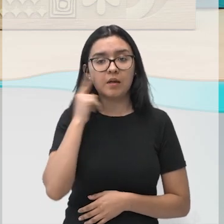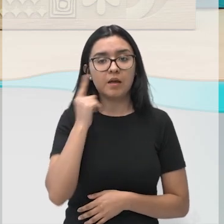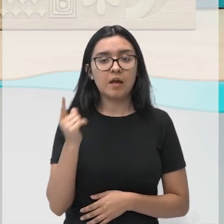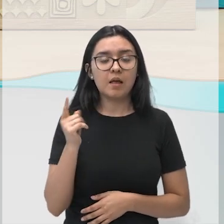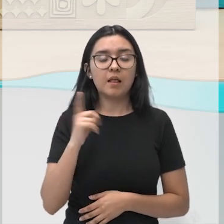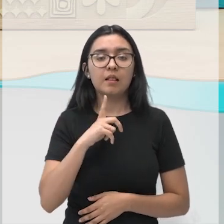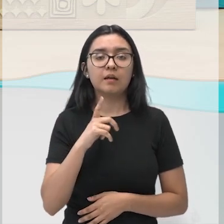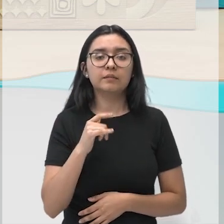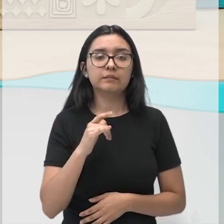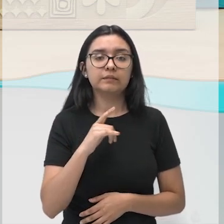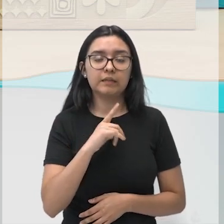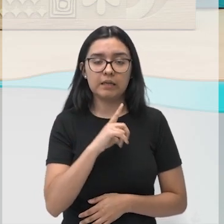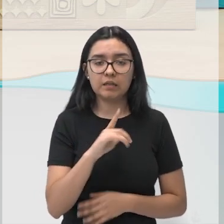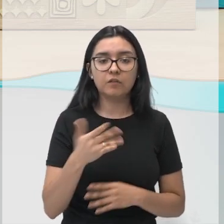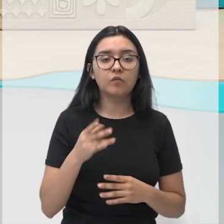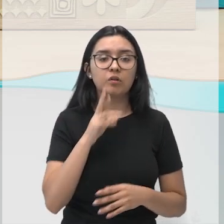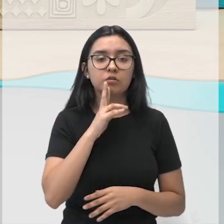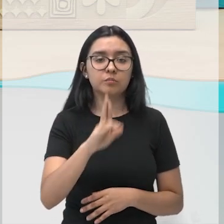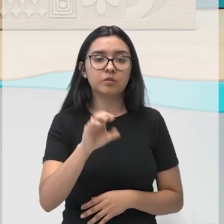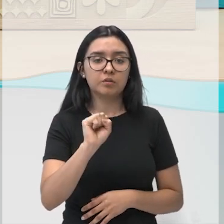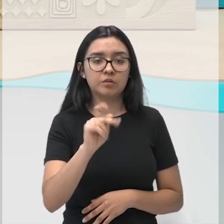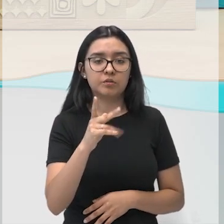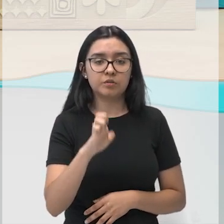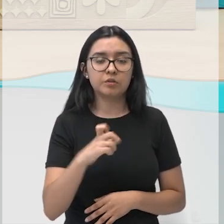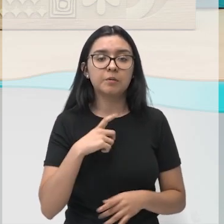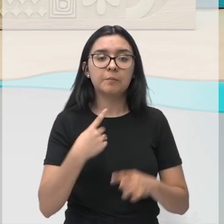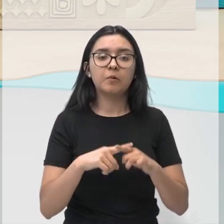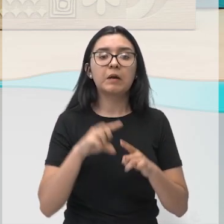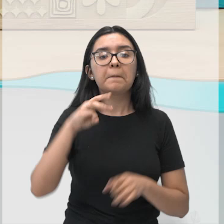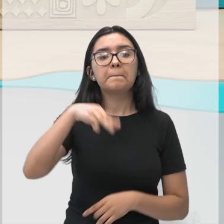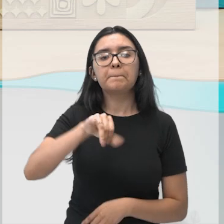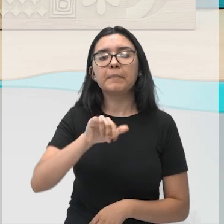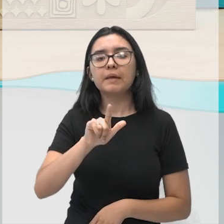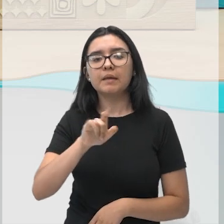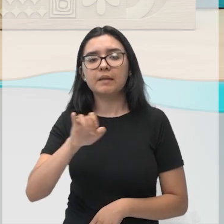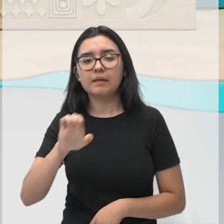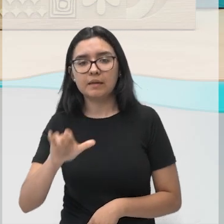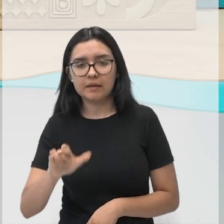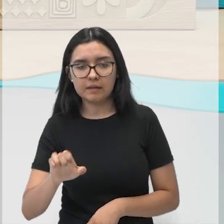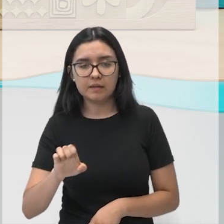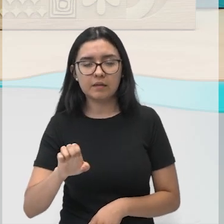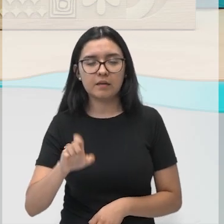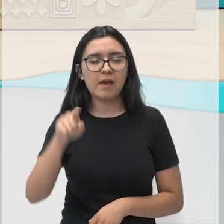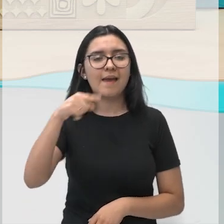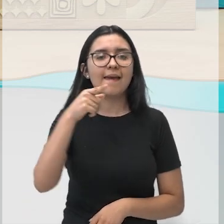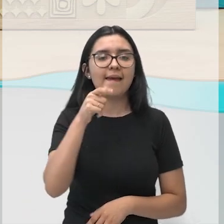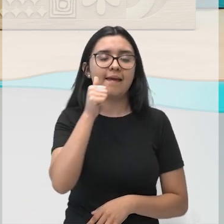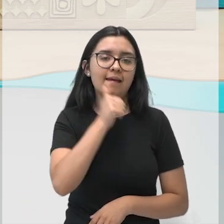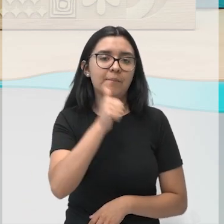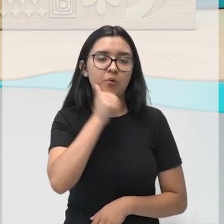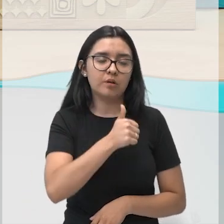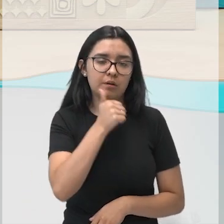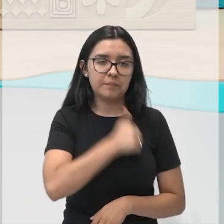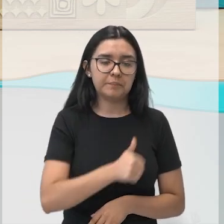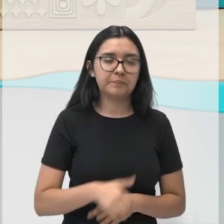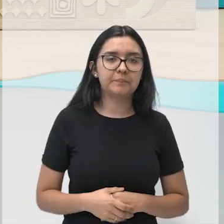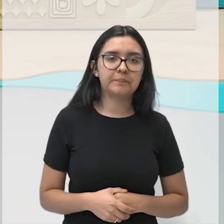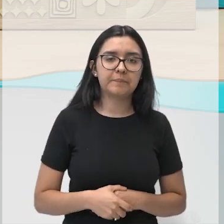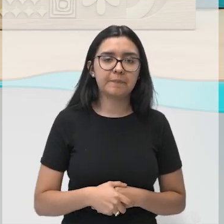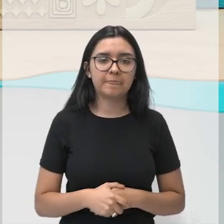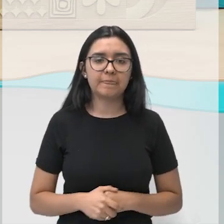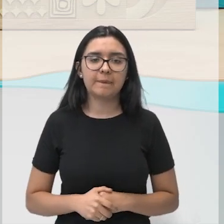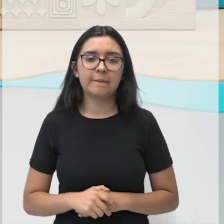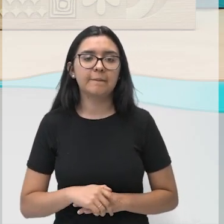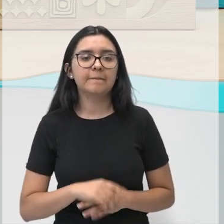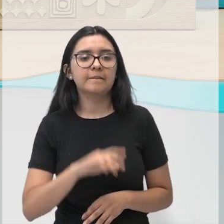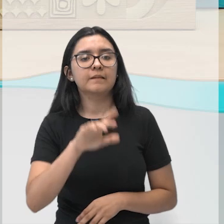vou responder com she, porque Millie é ela, tá? Ele é equivalente. Então, he, no caso,